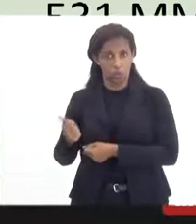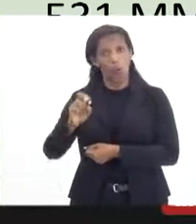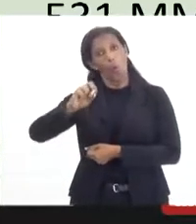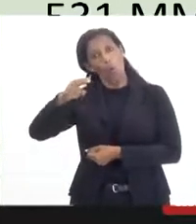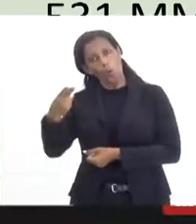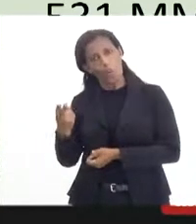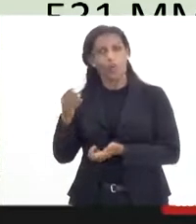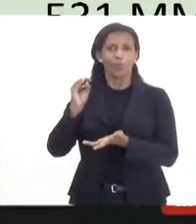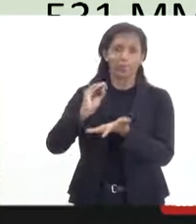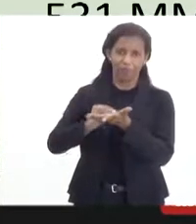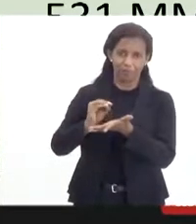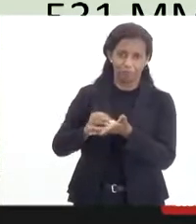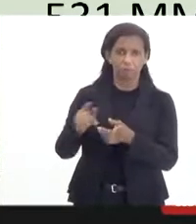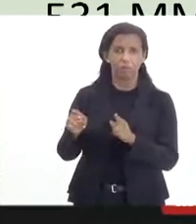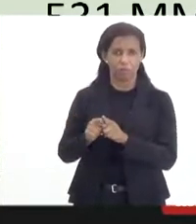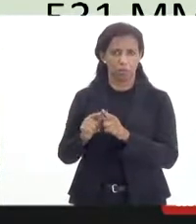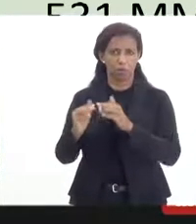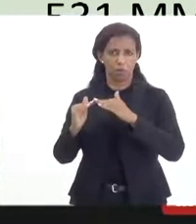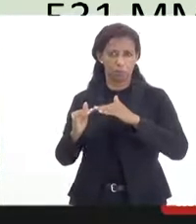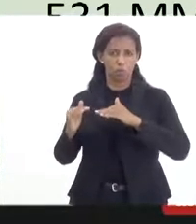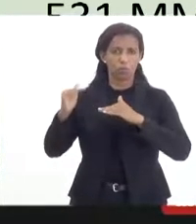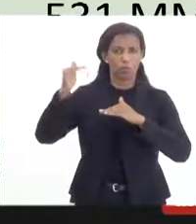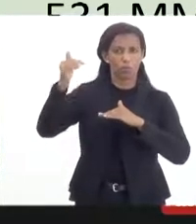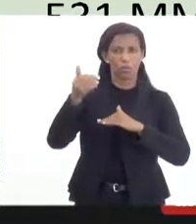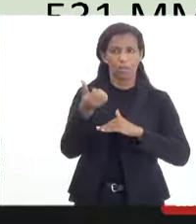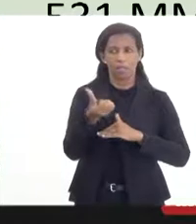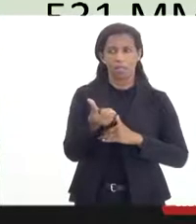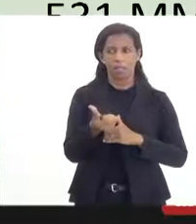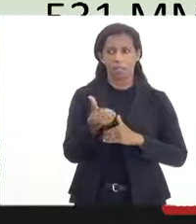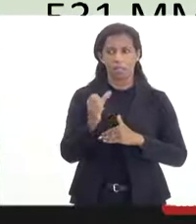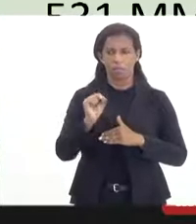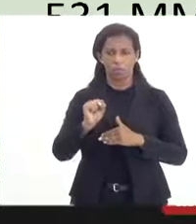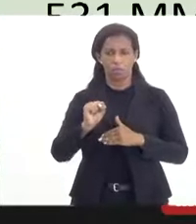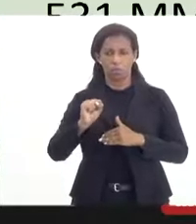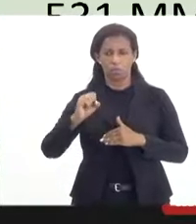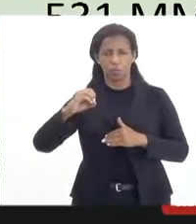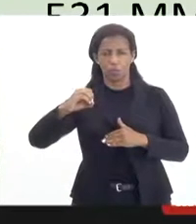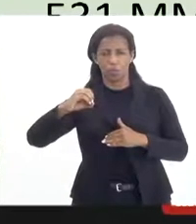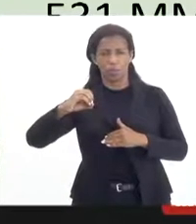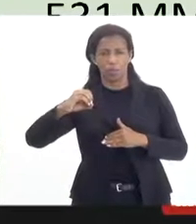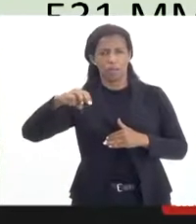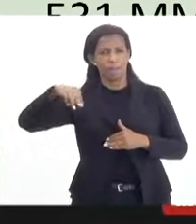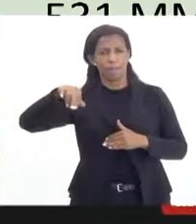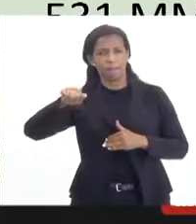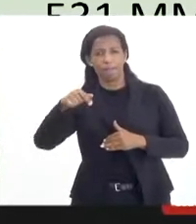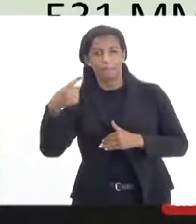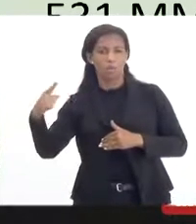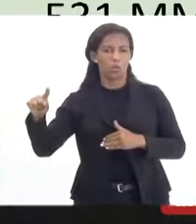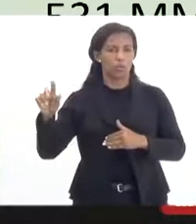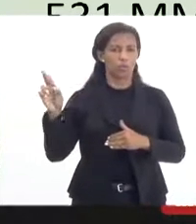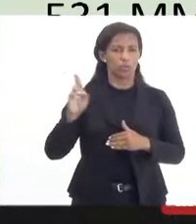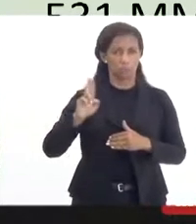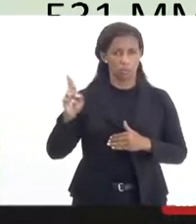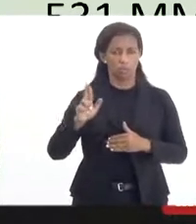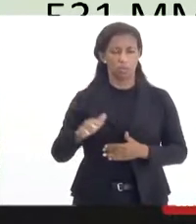de superiores aí a 680 milhões de reais. Tá?